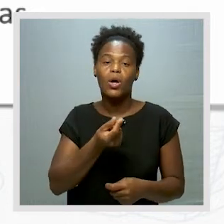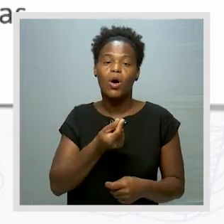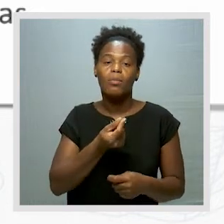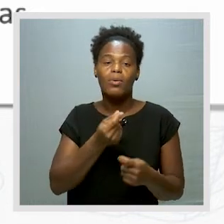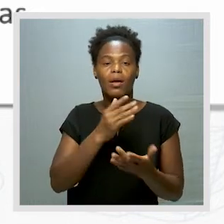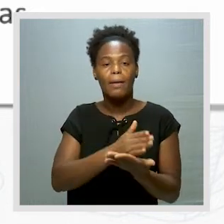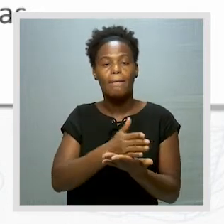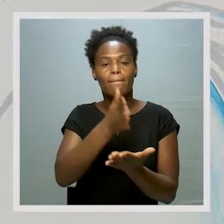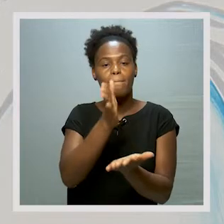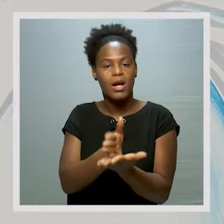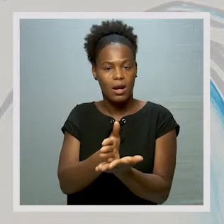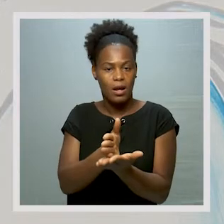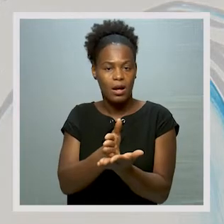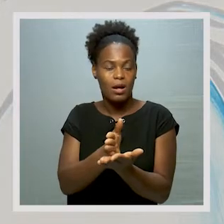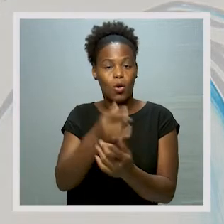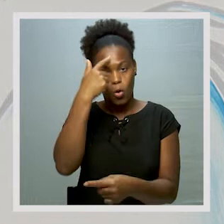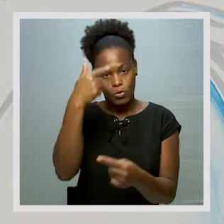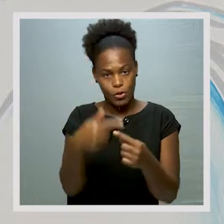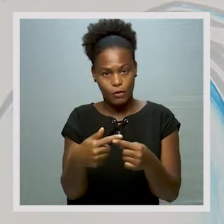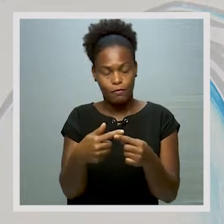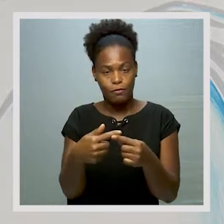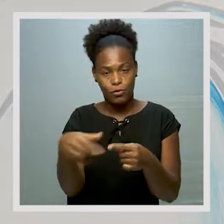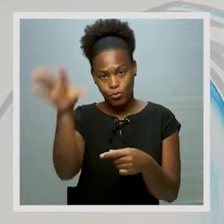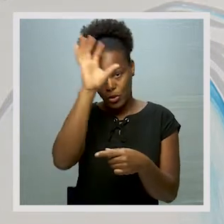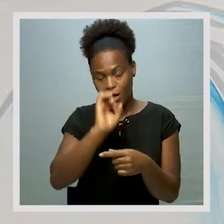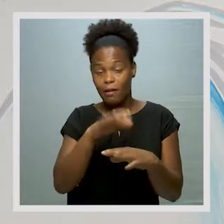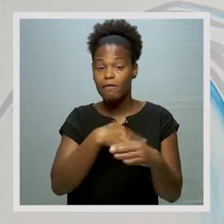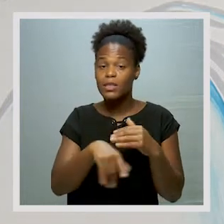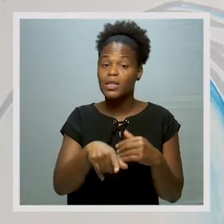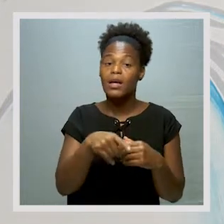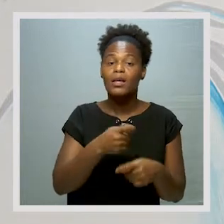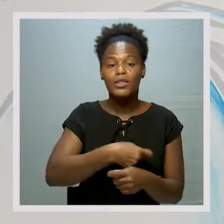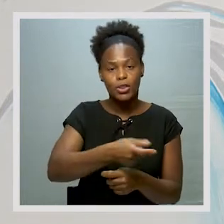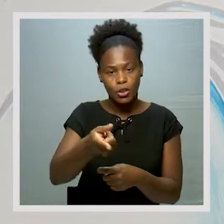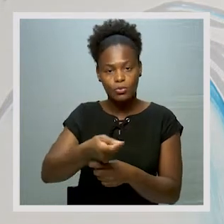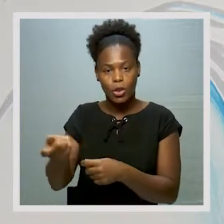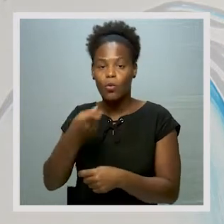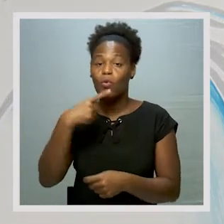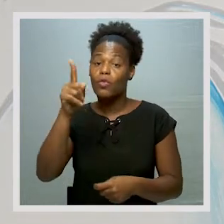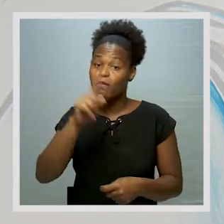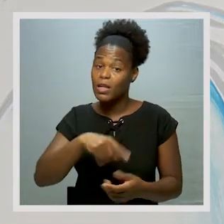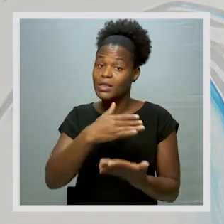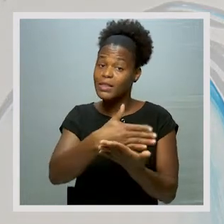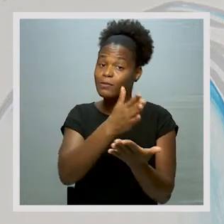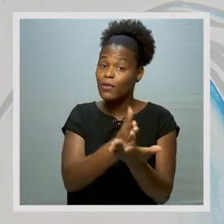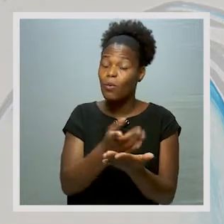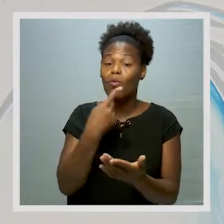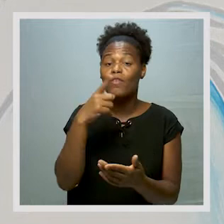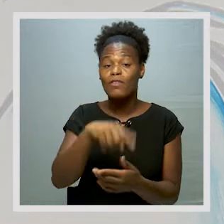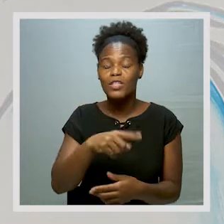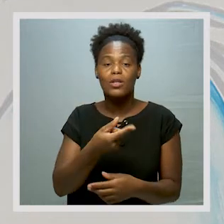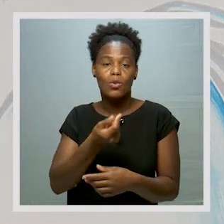de repartido. O objetivo do Estado de fazer a redistribuição do rendimento